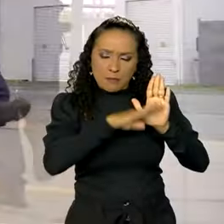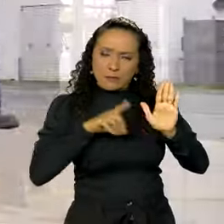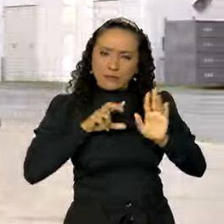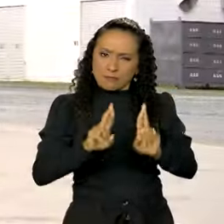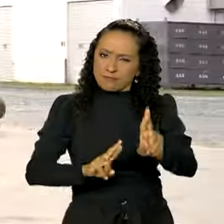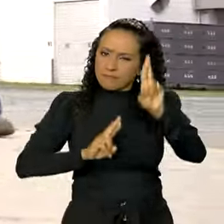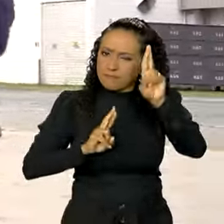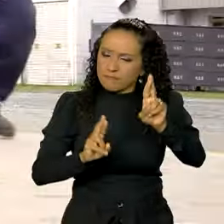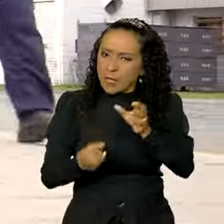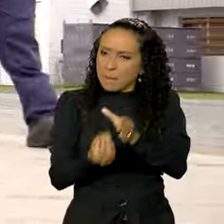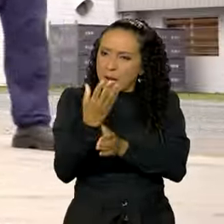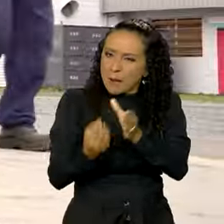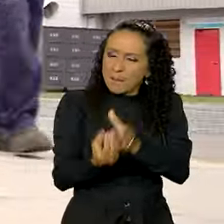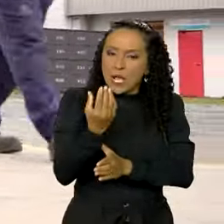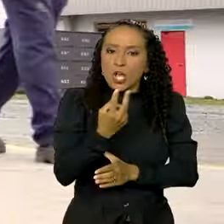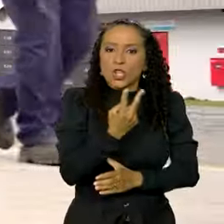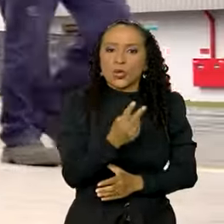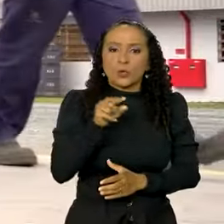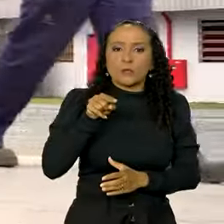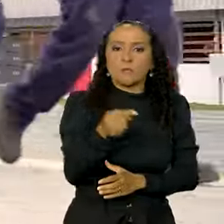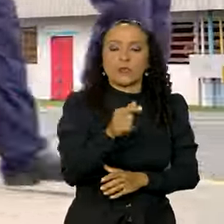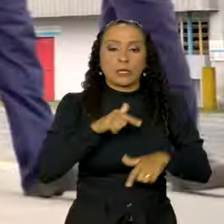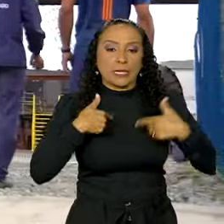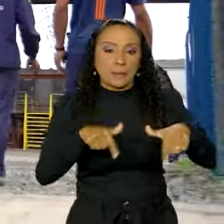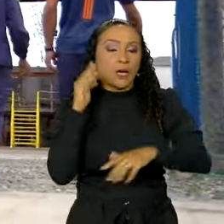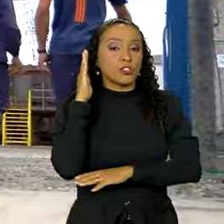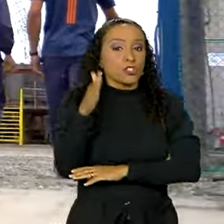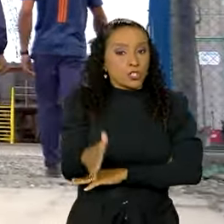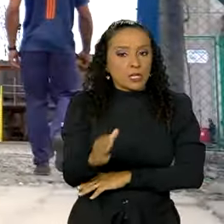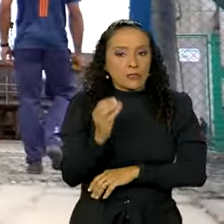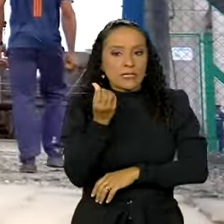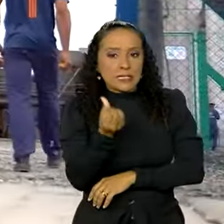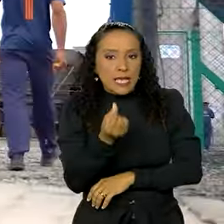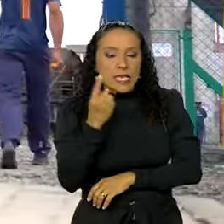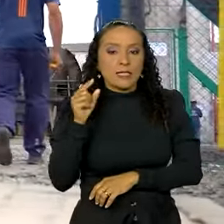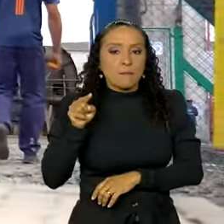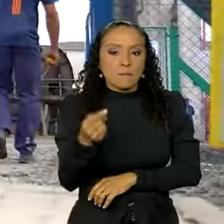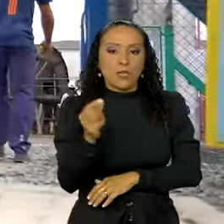expectativa de gerar cerca de 2 mil empregos diretos e 6 mil indiretos.